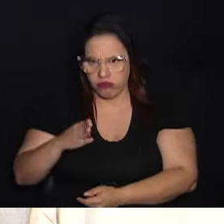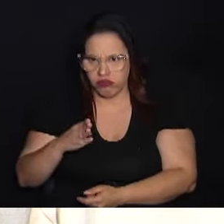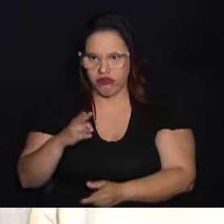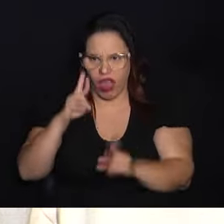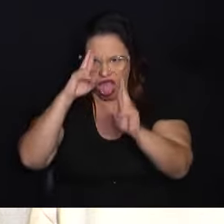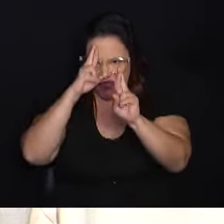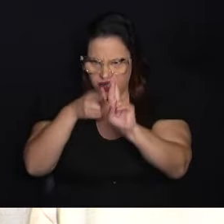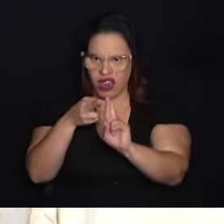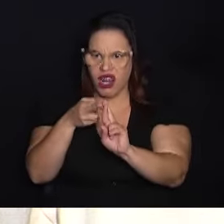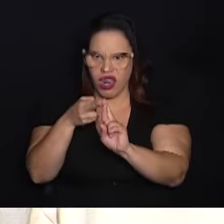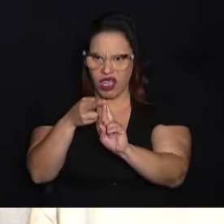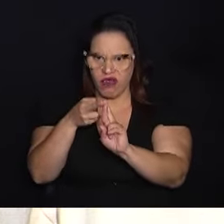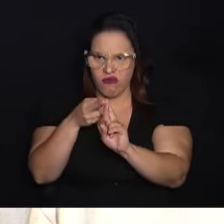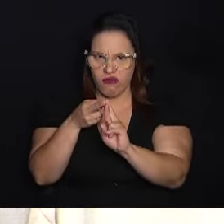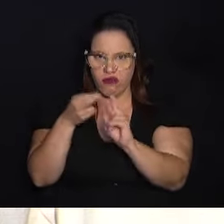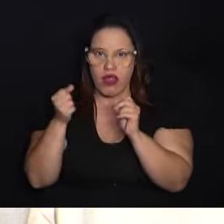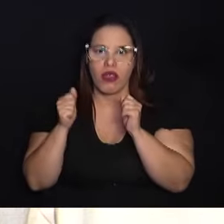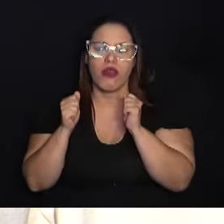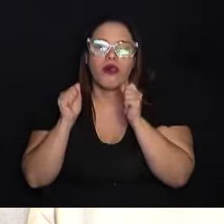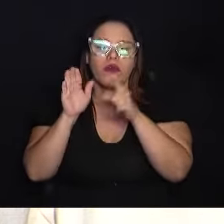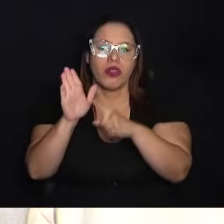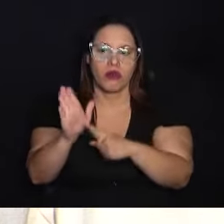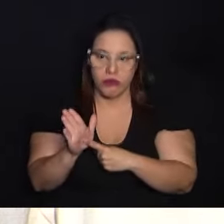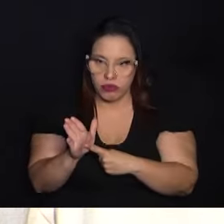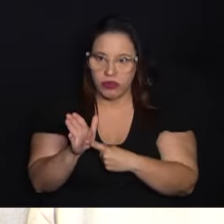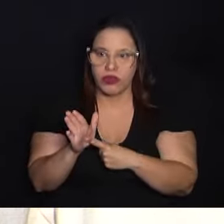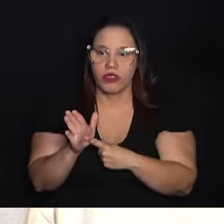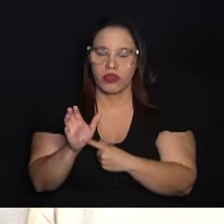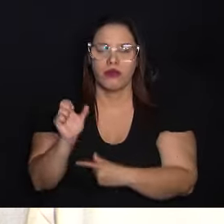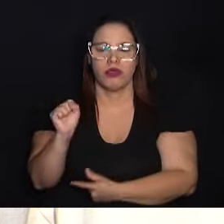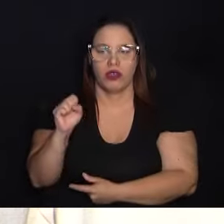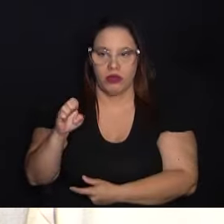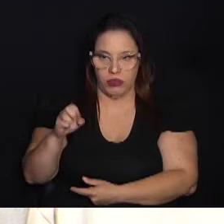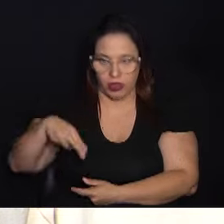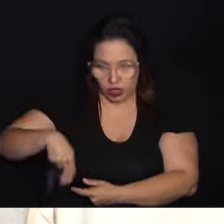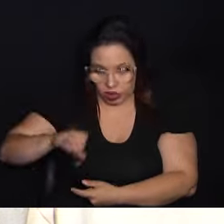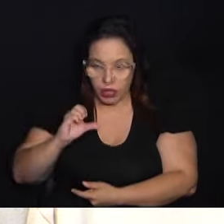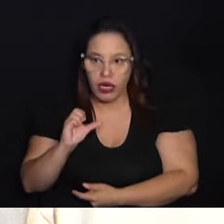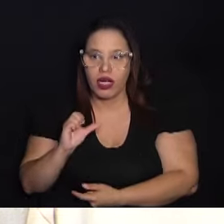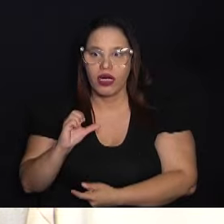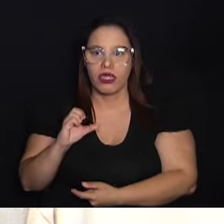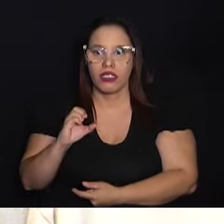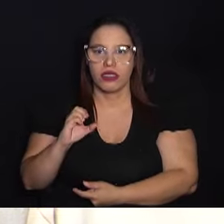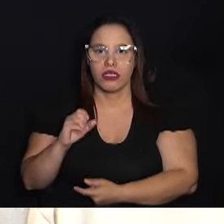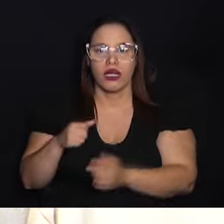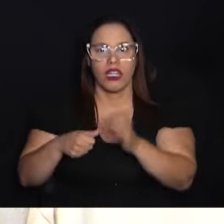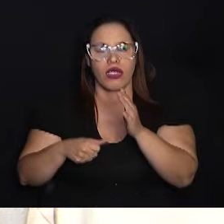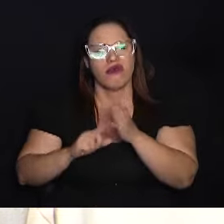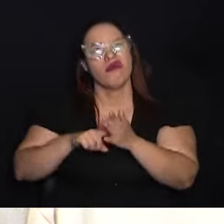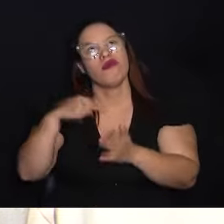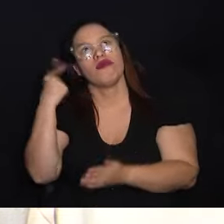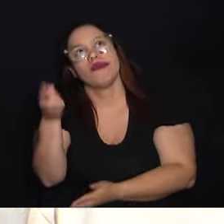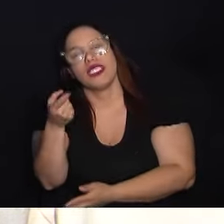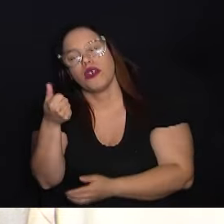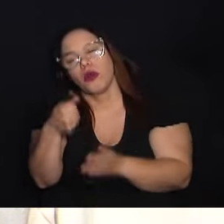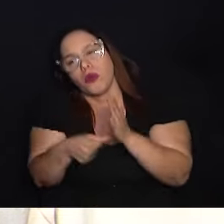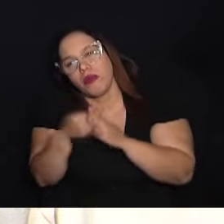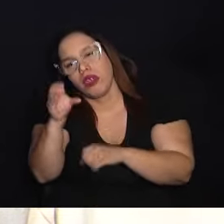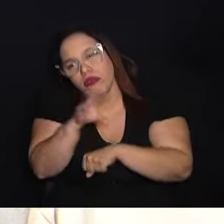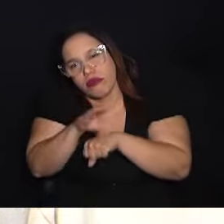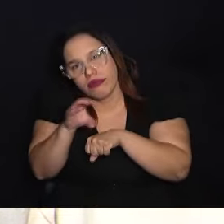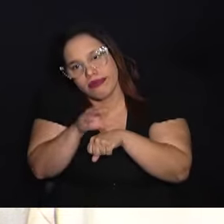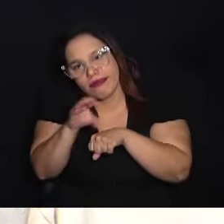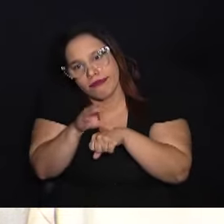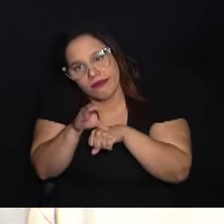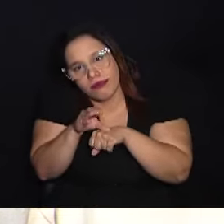bem conceituada no mercado, então quando você apresenta, ah, me formei em tal curso no Senac, já é uma vantagem. E aí